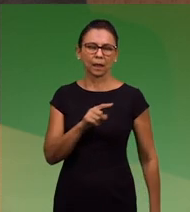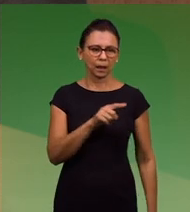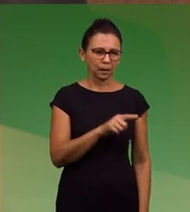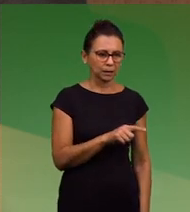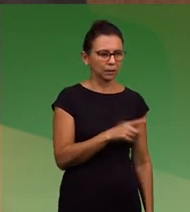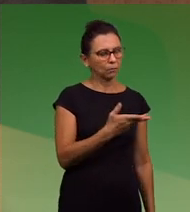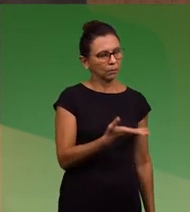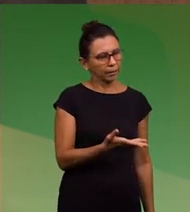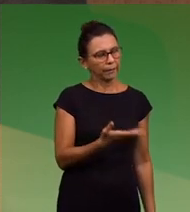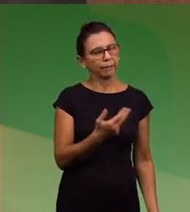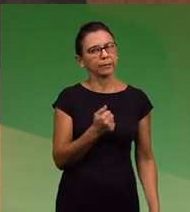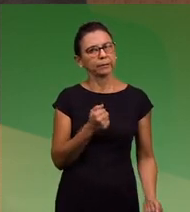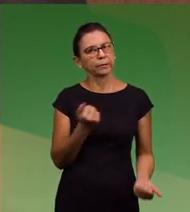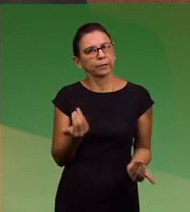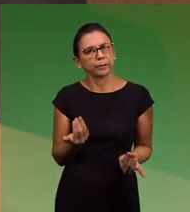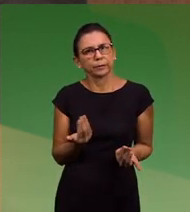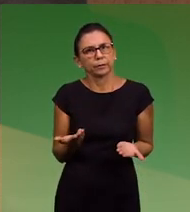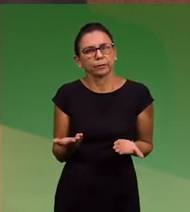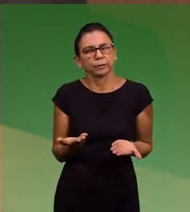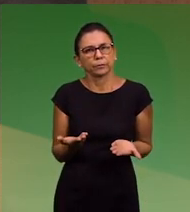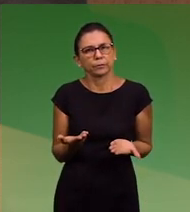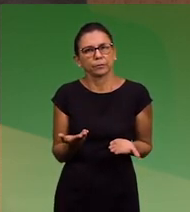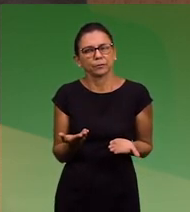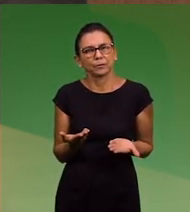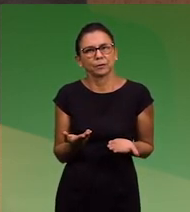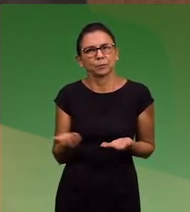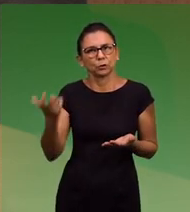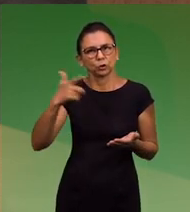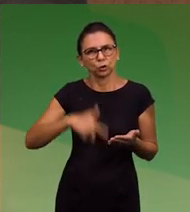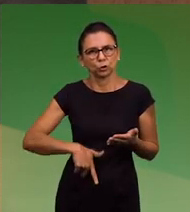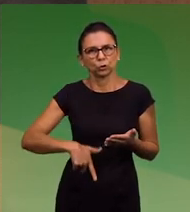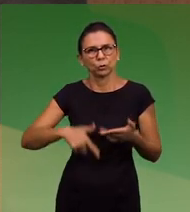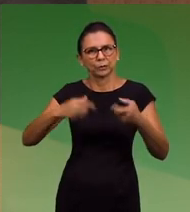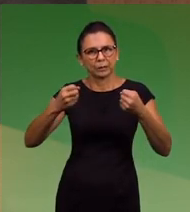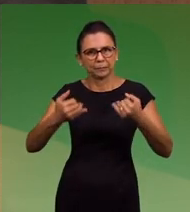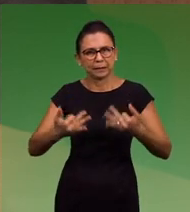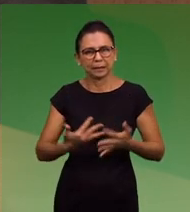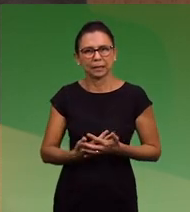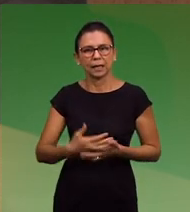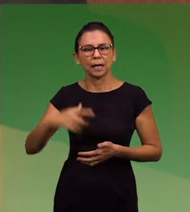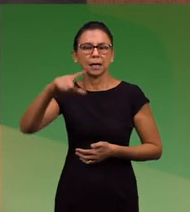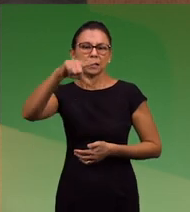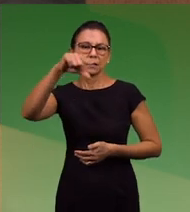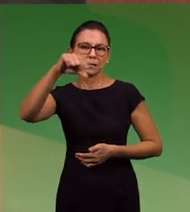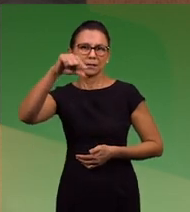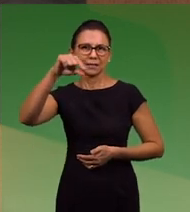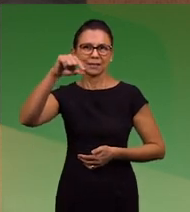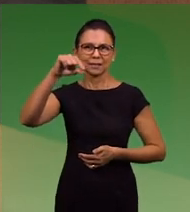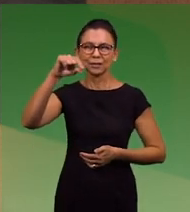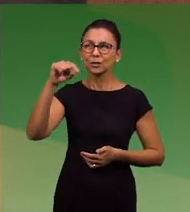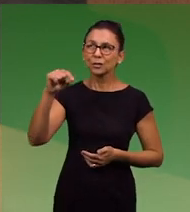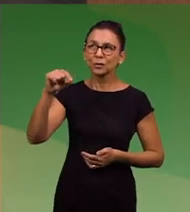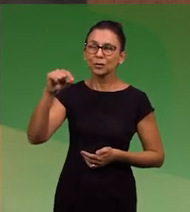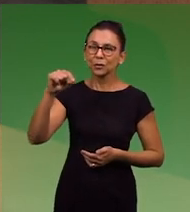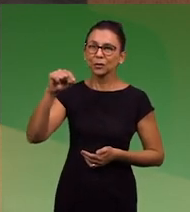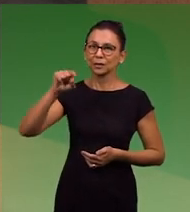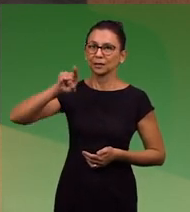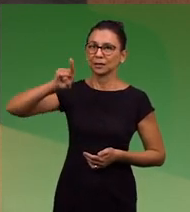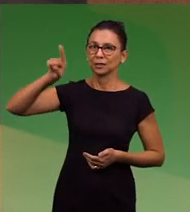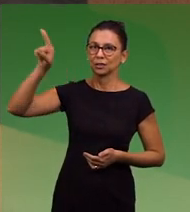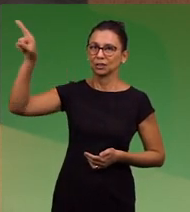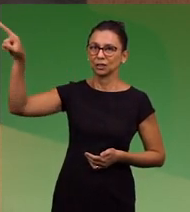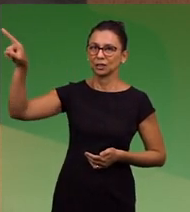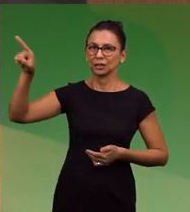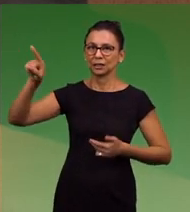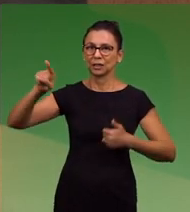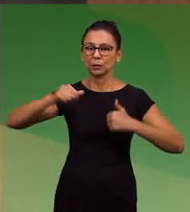que a gente pode estabelecer de uma maneira didática, naturalmente, mais uma vez falando, é o início de todas as coisas, né? E esse início é na